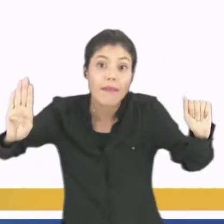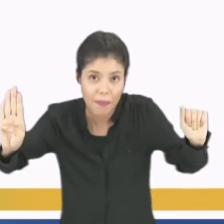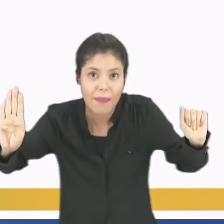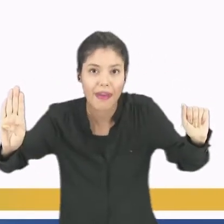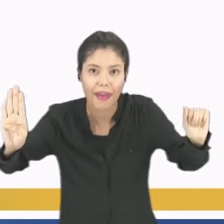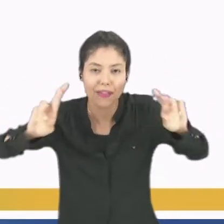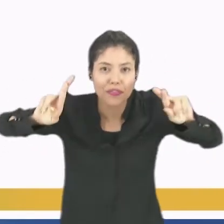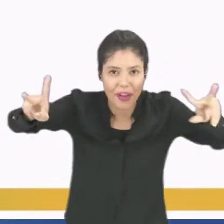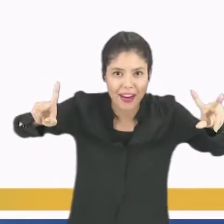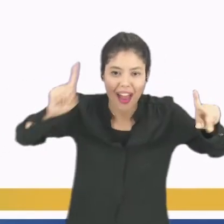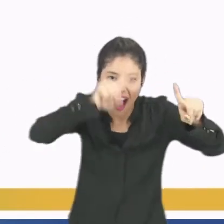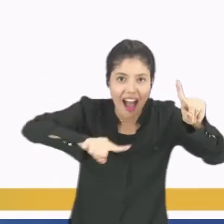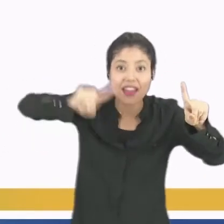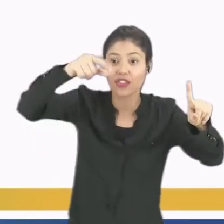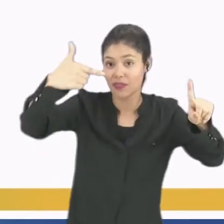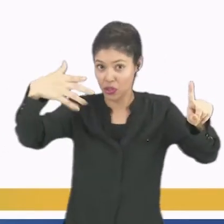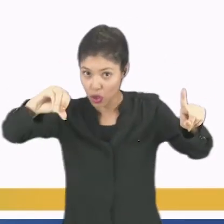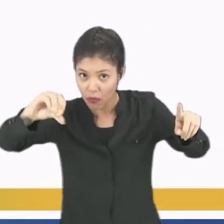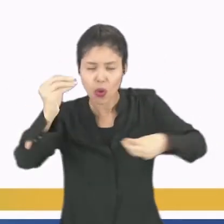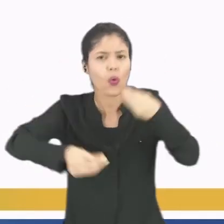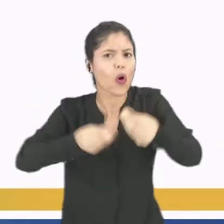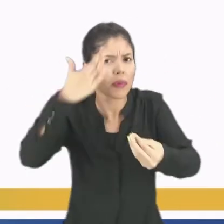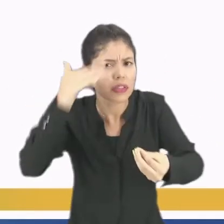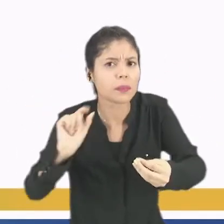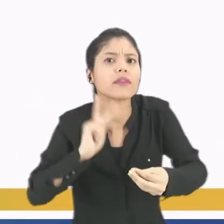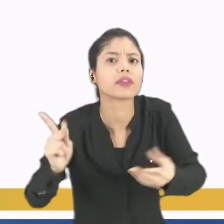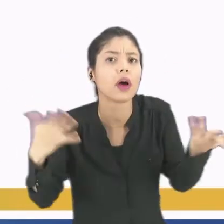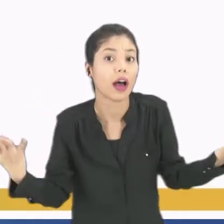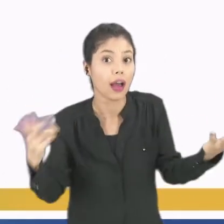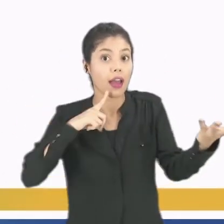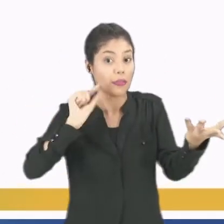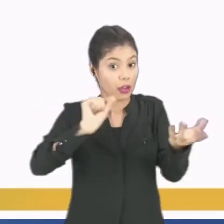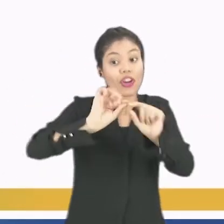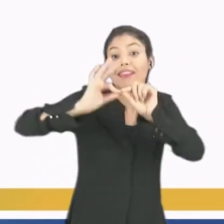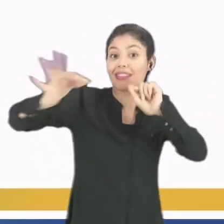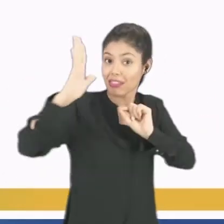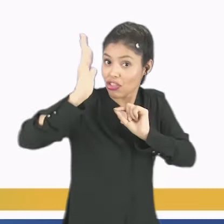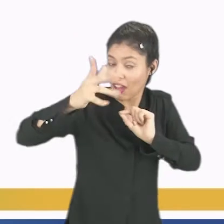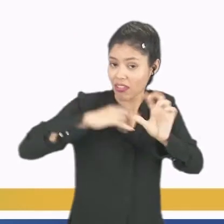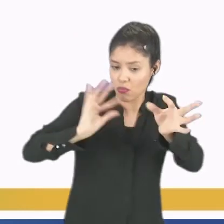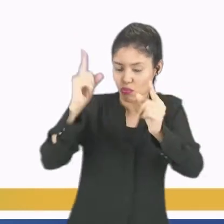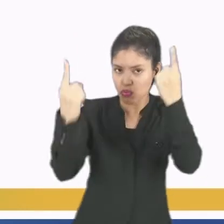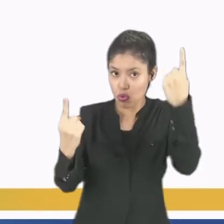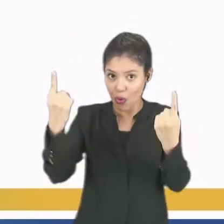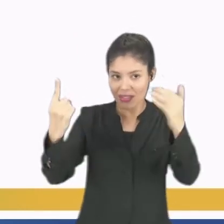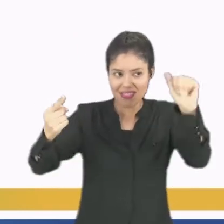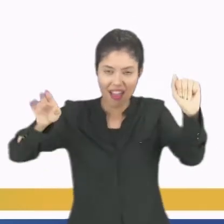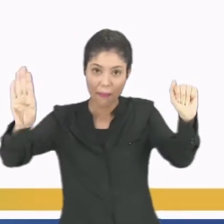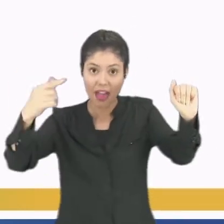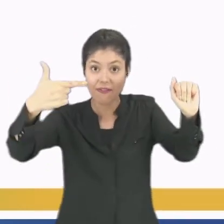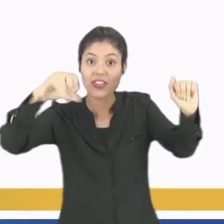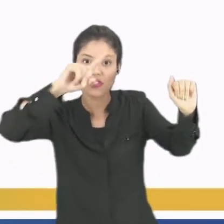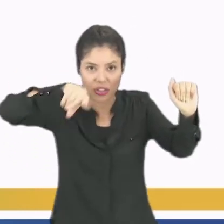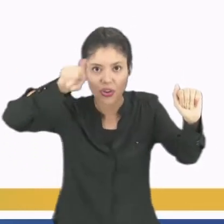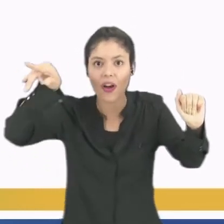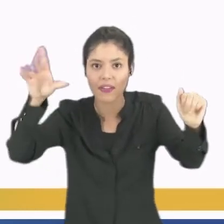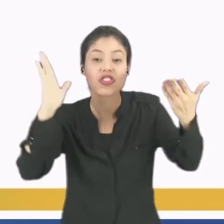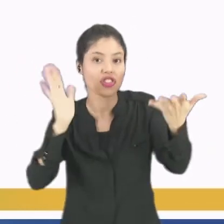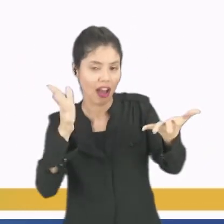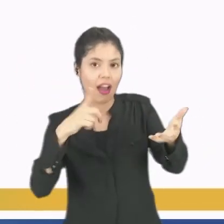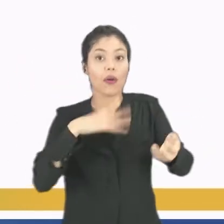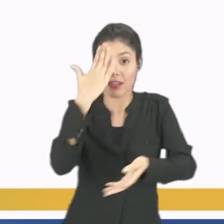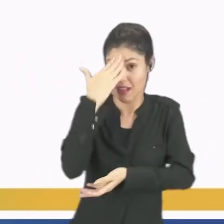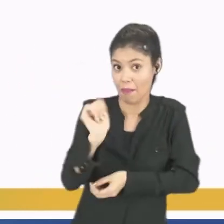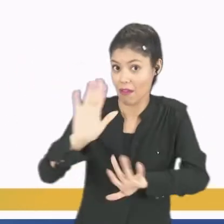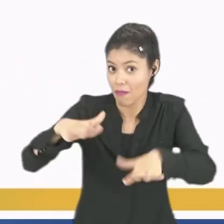pontos A e B é raiz de 29. Como assim, professor? Eu já tenho a distância entre eles, que é raiz de 29. Eu quero